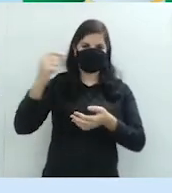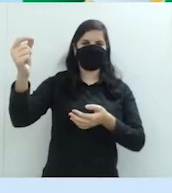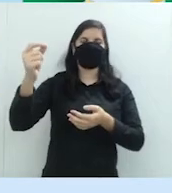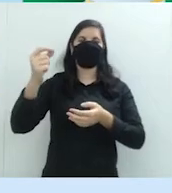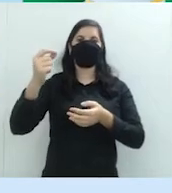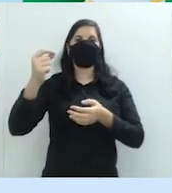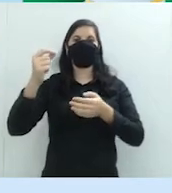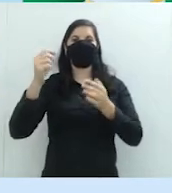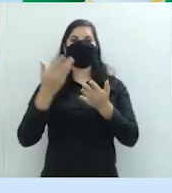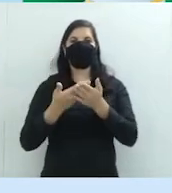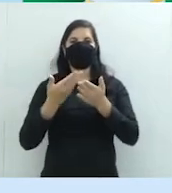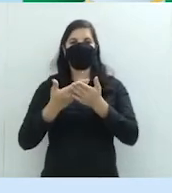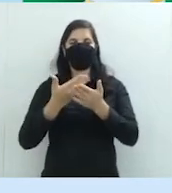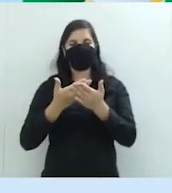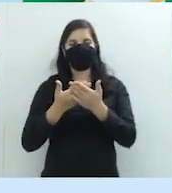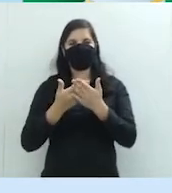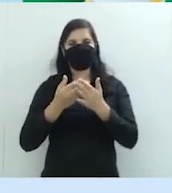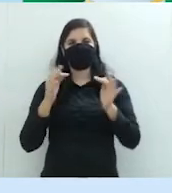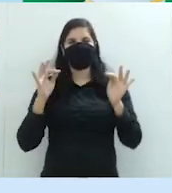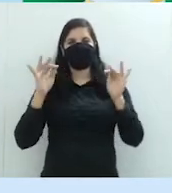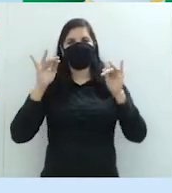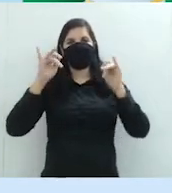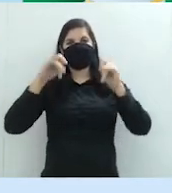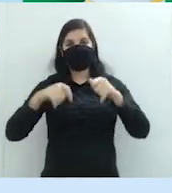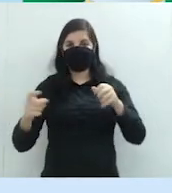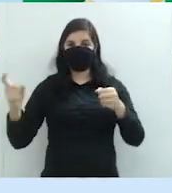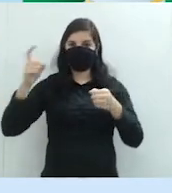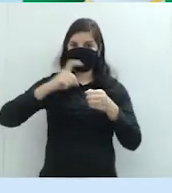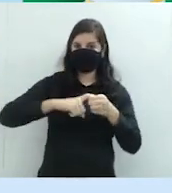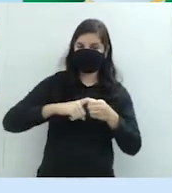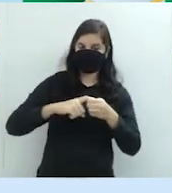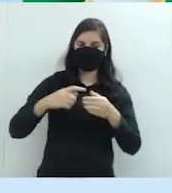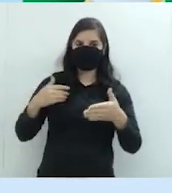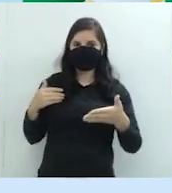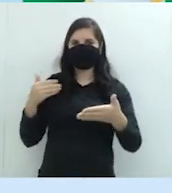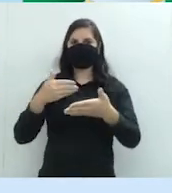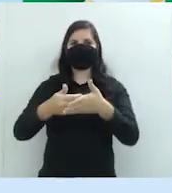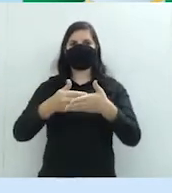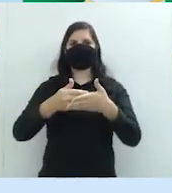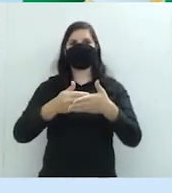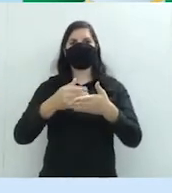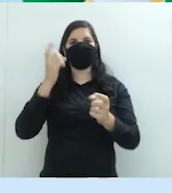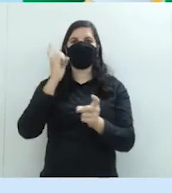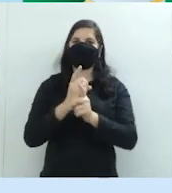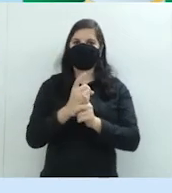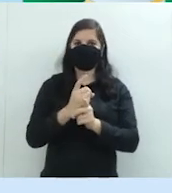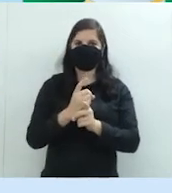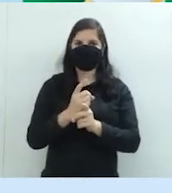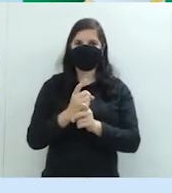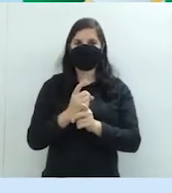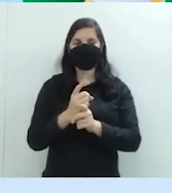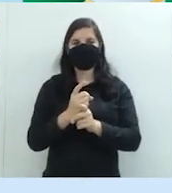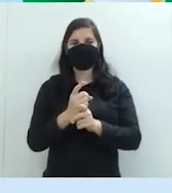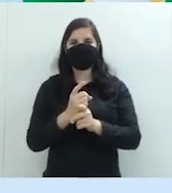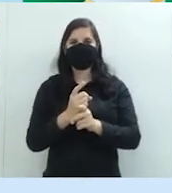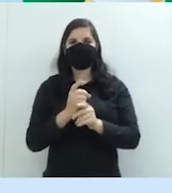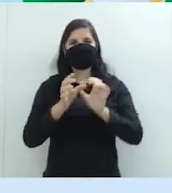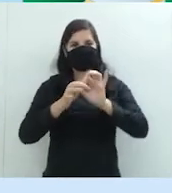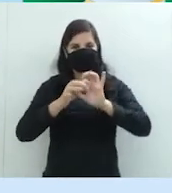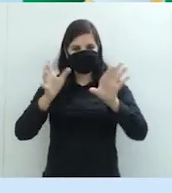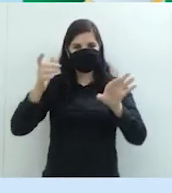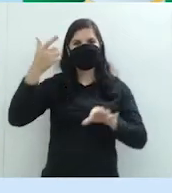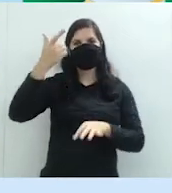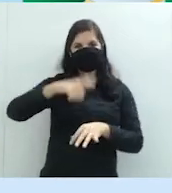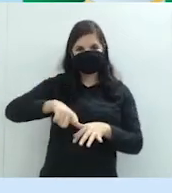a nossa aula, né, será retomada nos próximos encontros. Vocês poderão